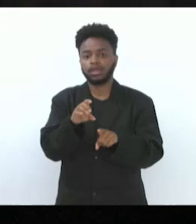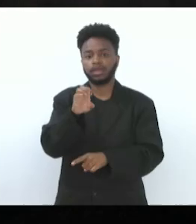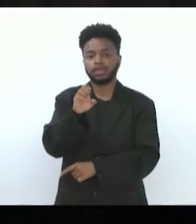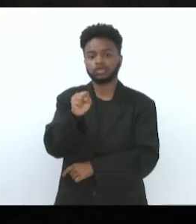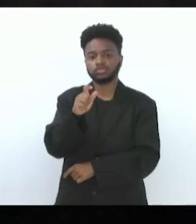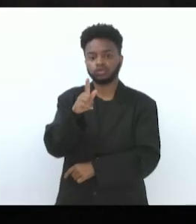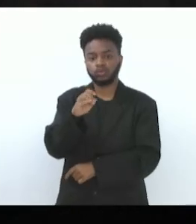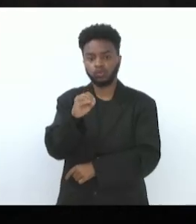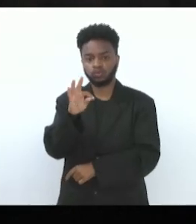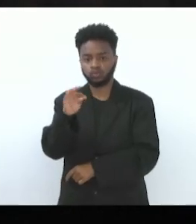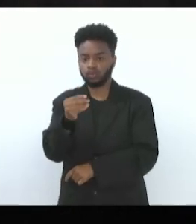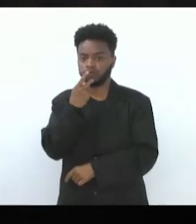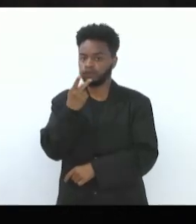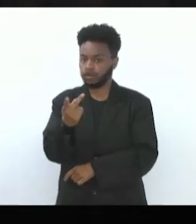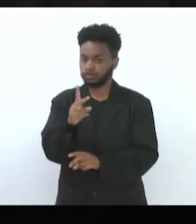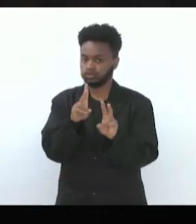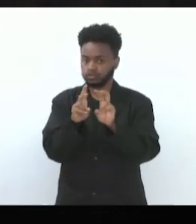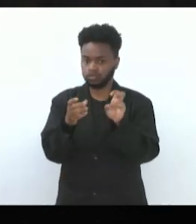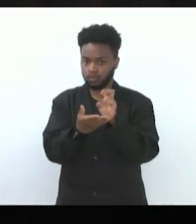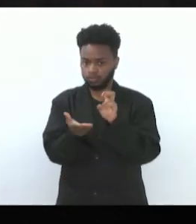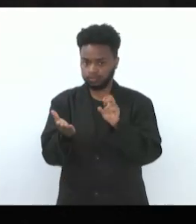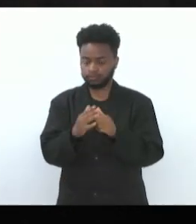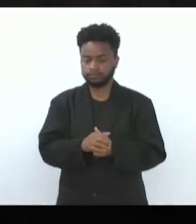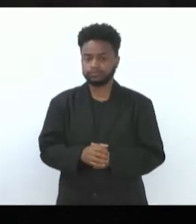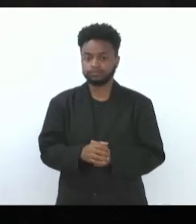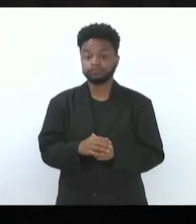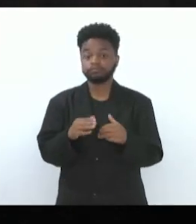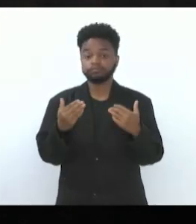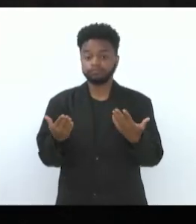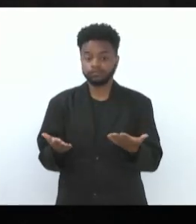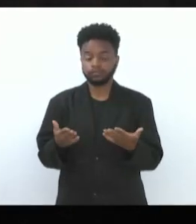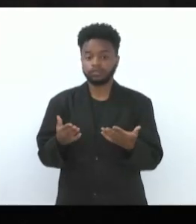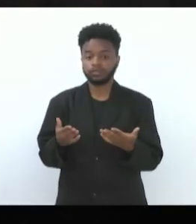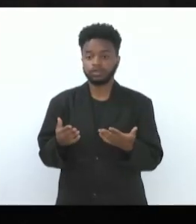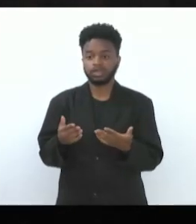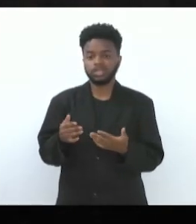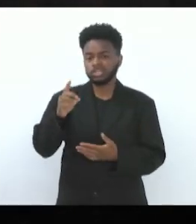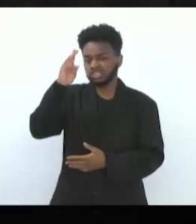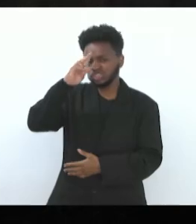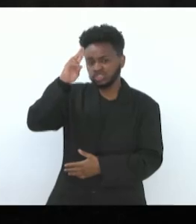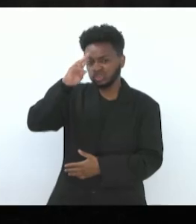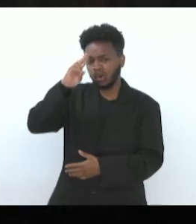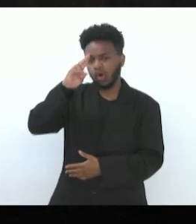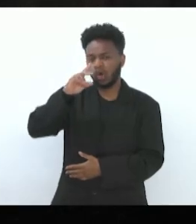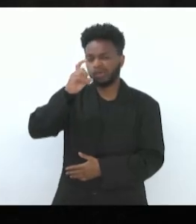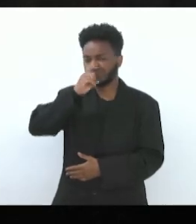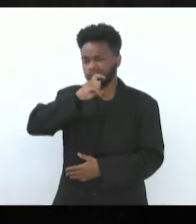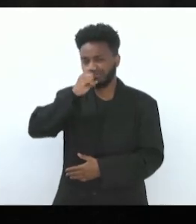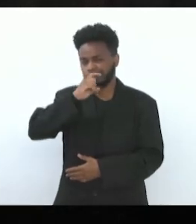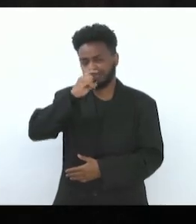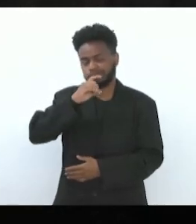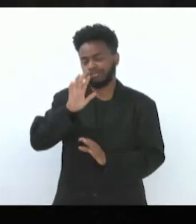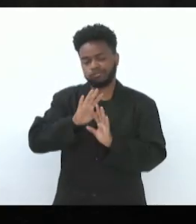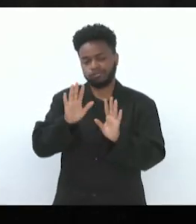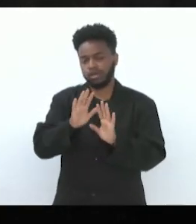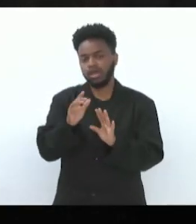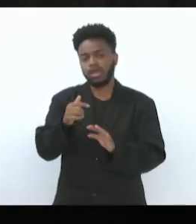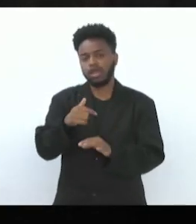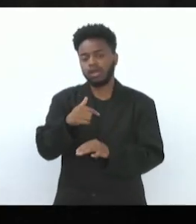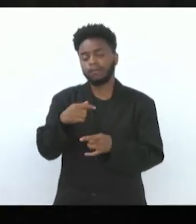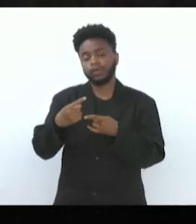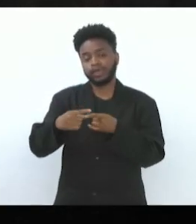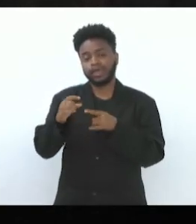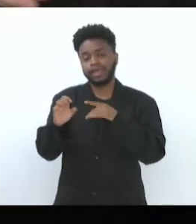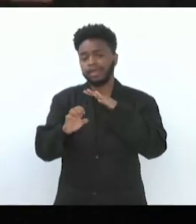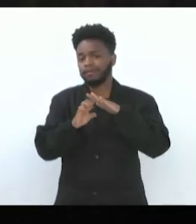da água e do esgoto. Então, essa história de Boitatá e da Carochinha, como eu falo com o deputado Luiz Paulo, né, as empresas, quando vão